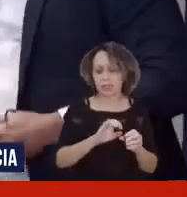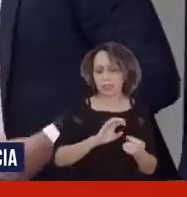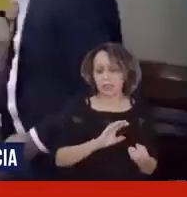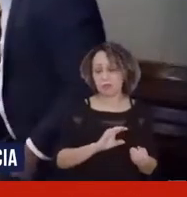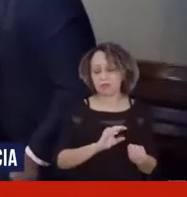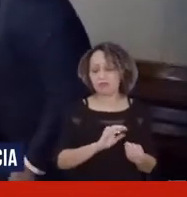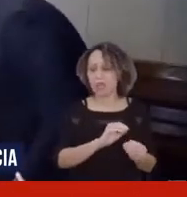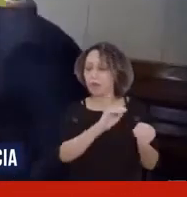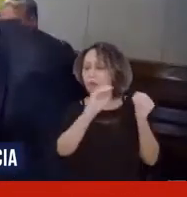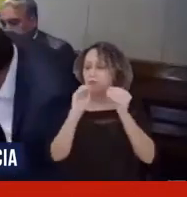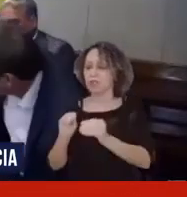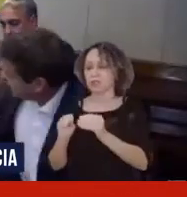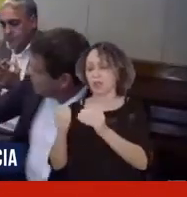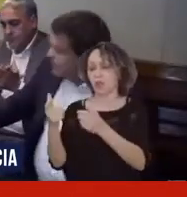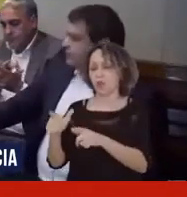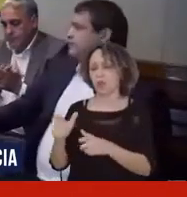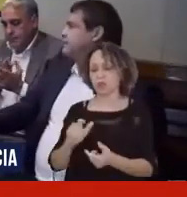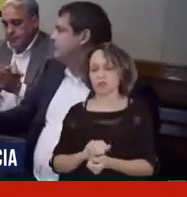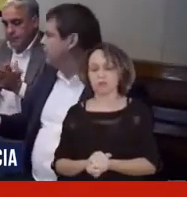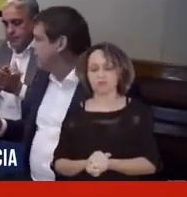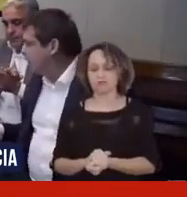obrigado.